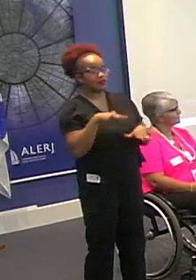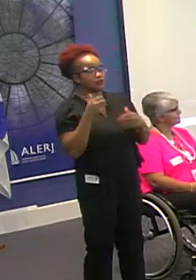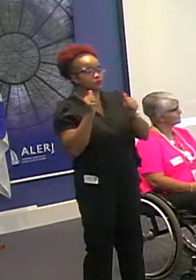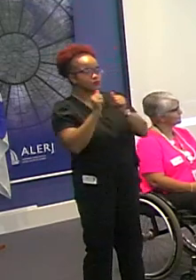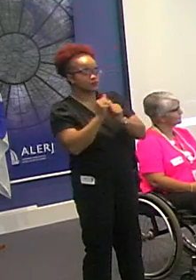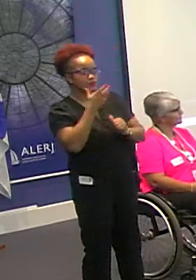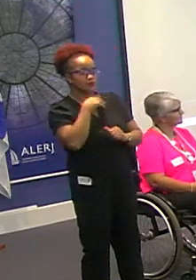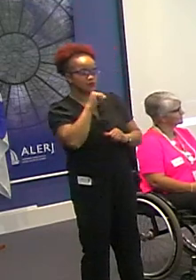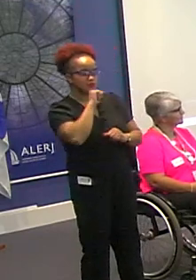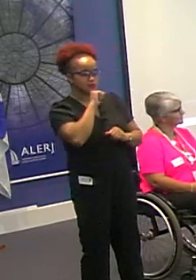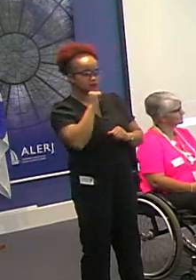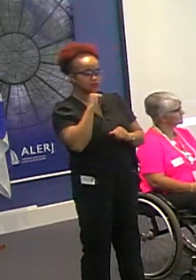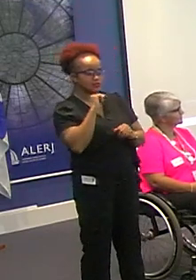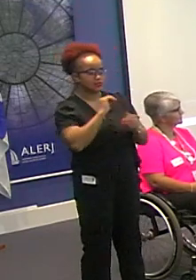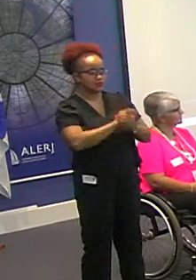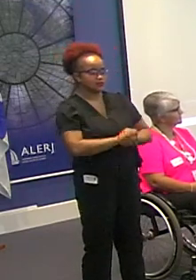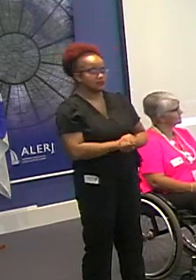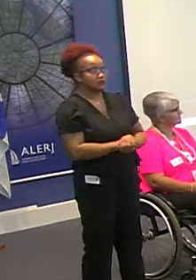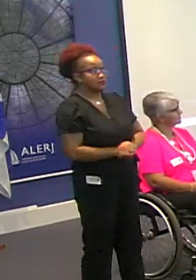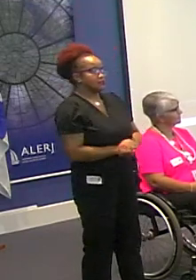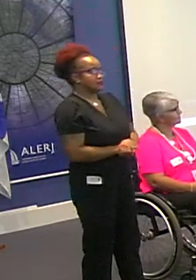pais.